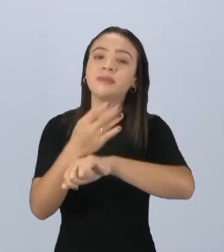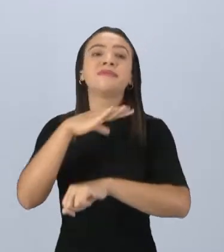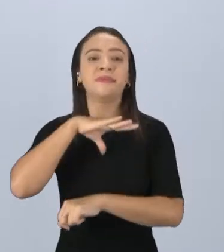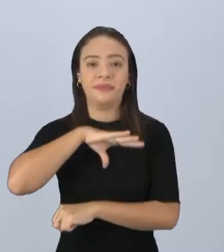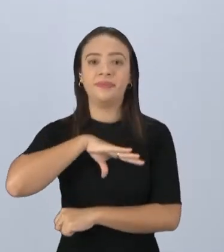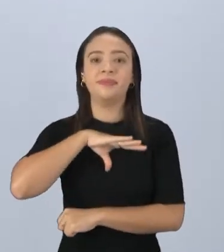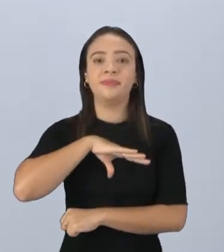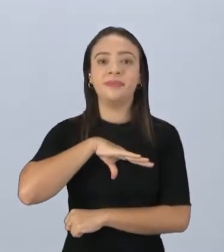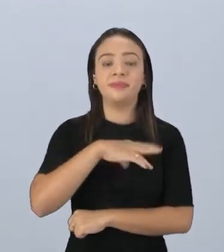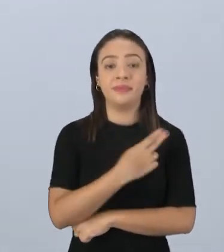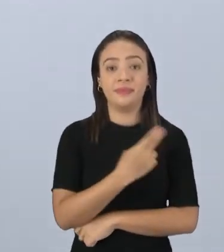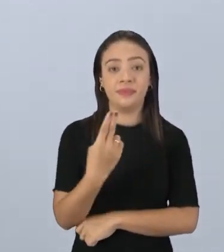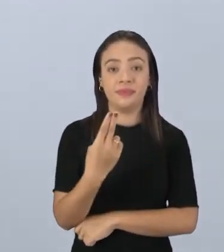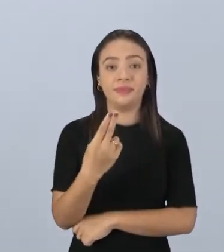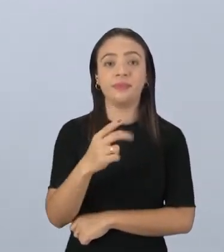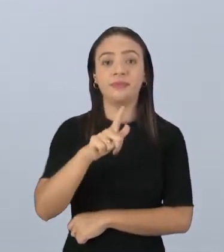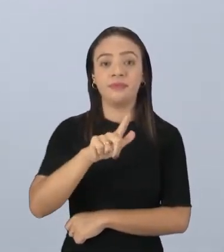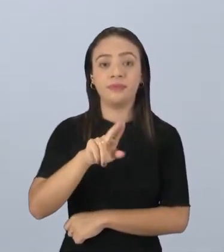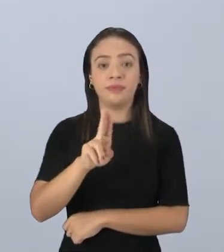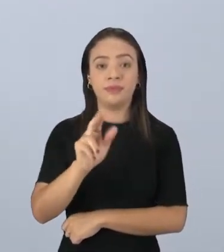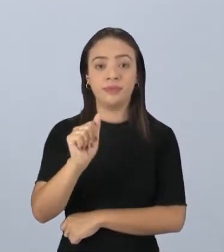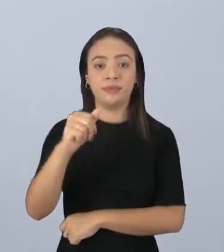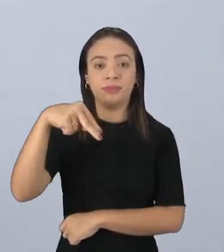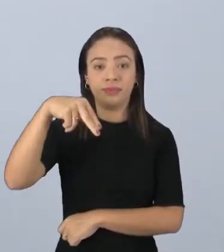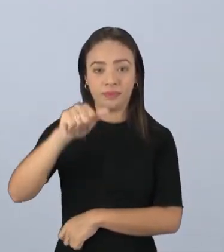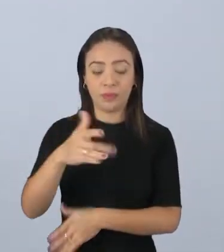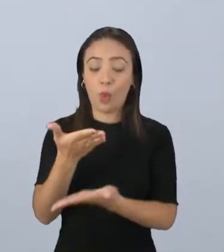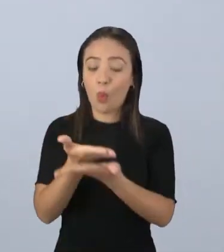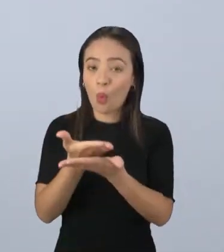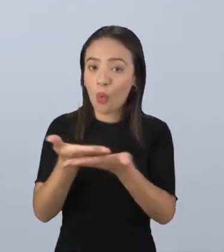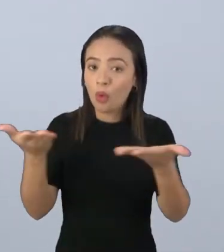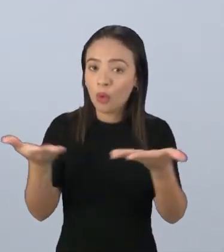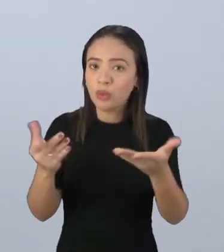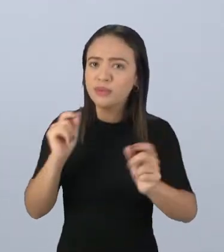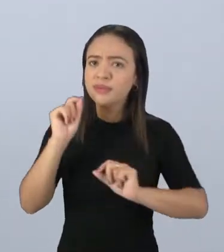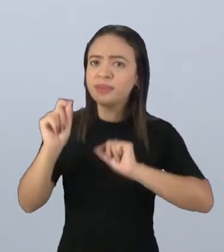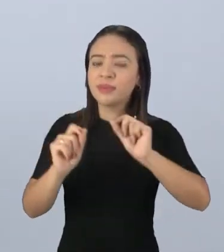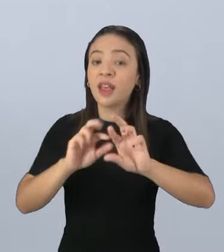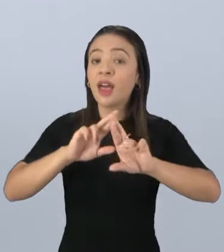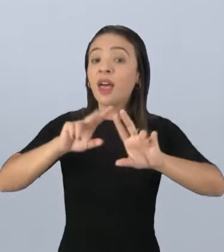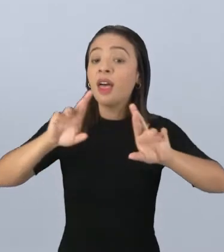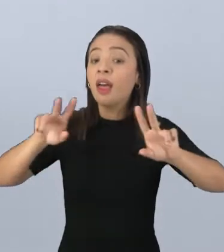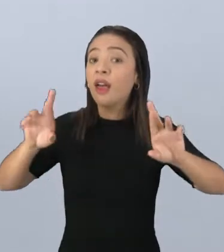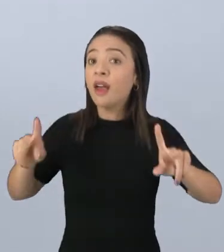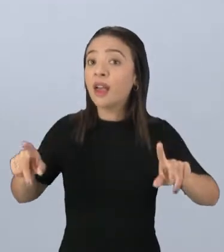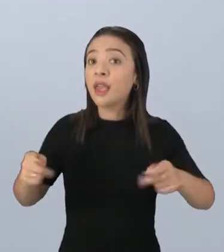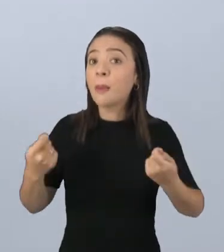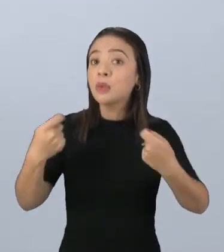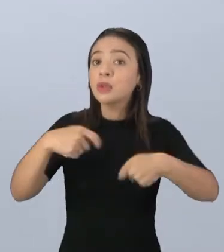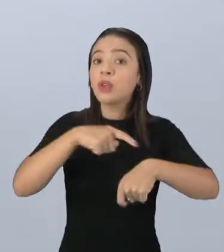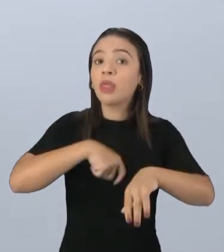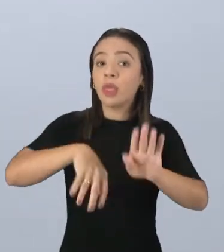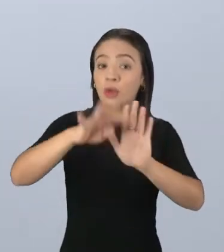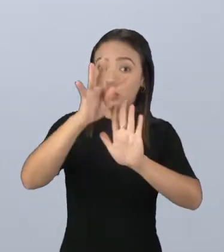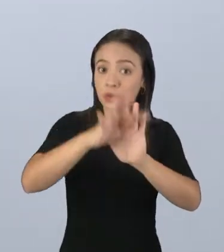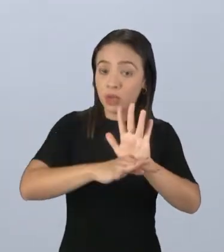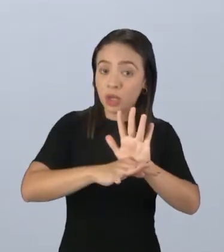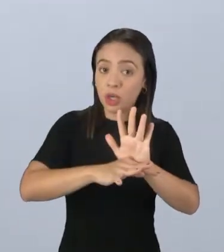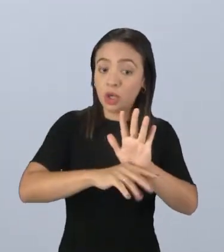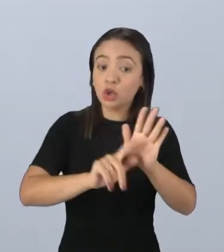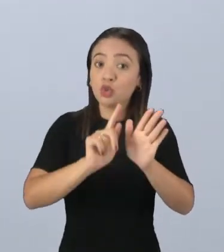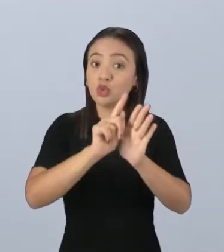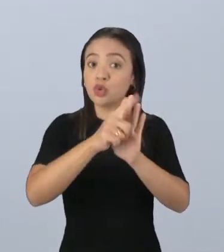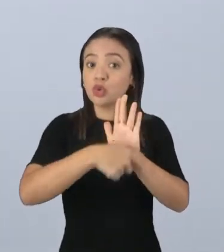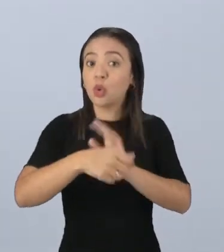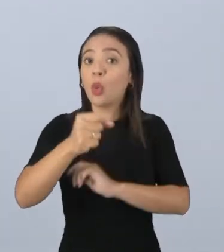Língua Portuguesa. Eu me chamo Luana. Na aula de hoje, iremos falar sobre as diferenças entre textos do